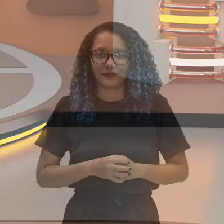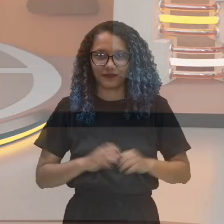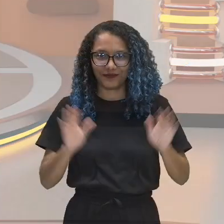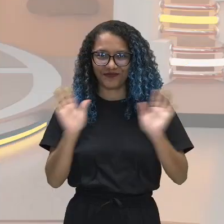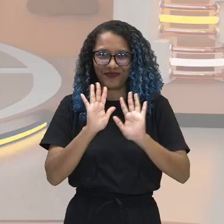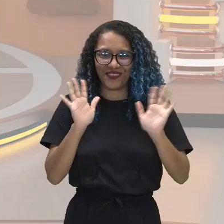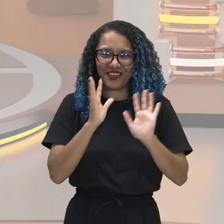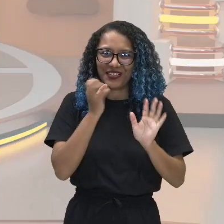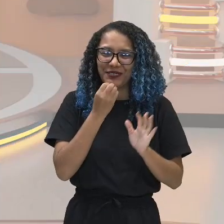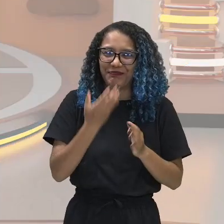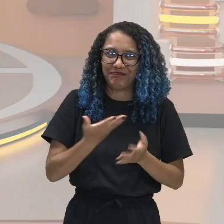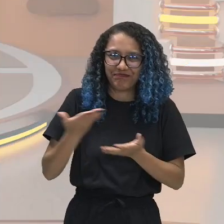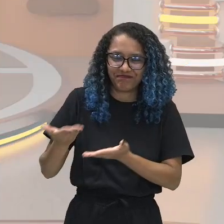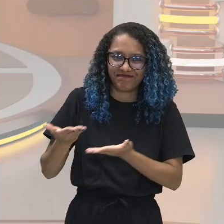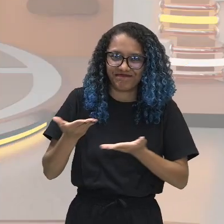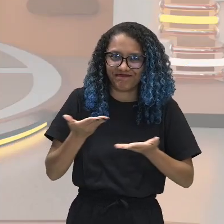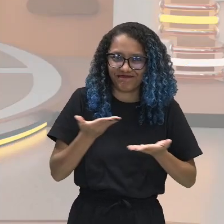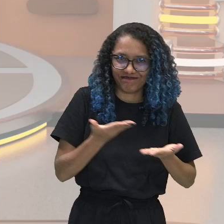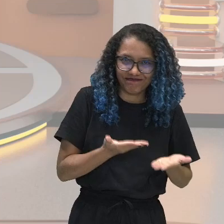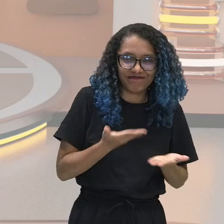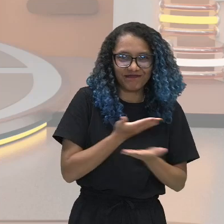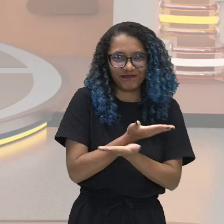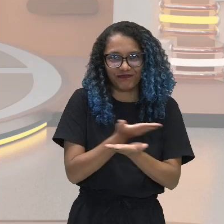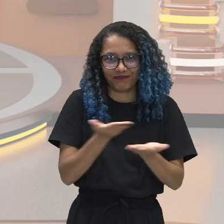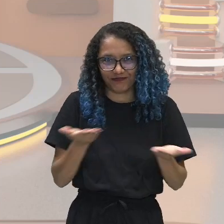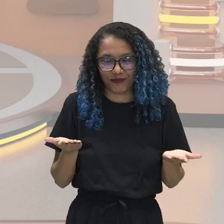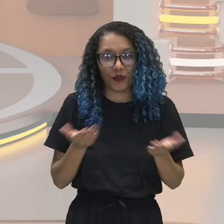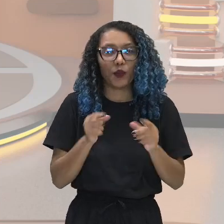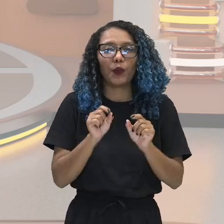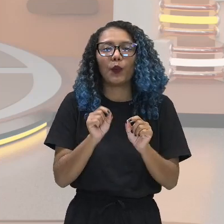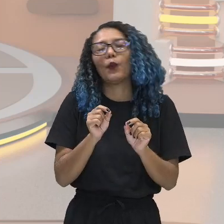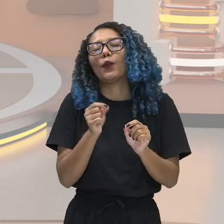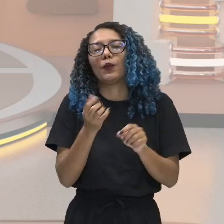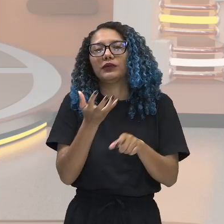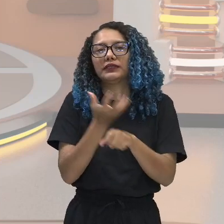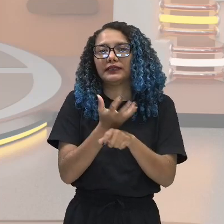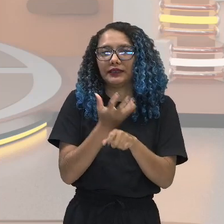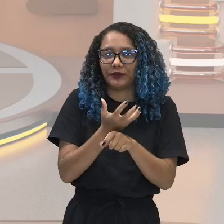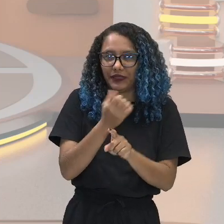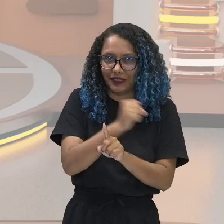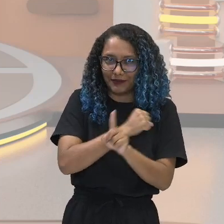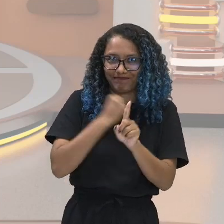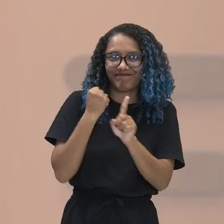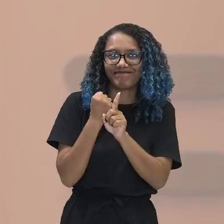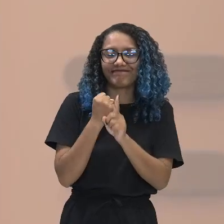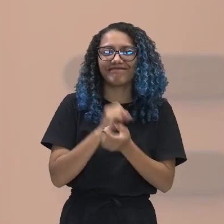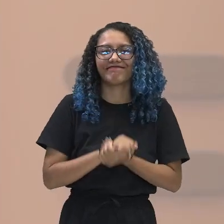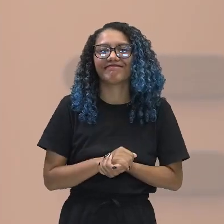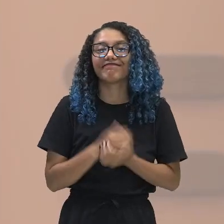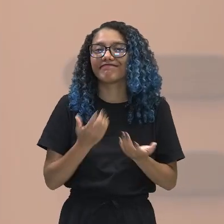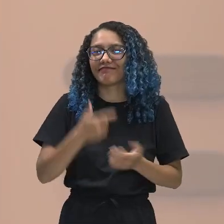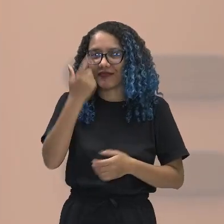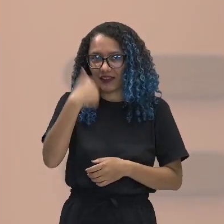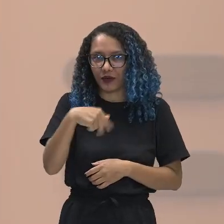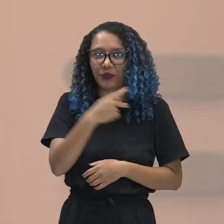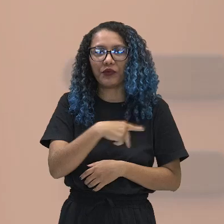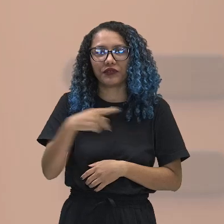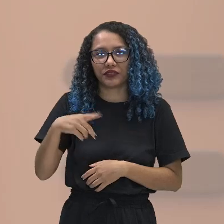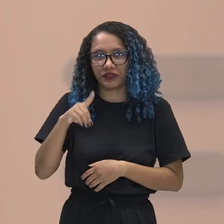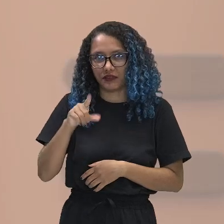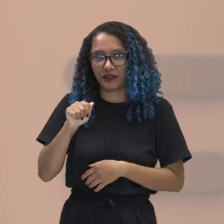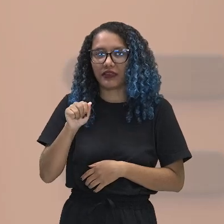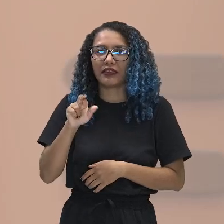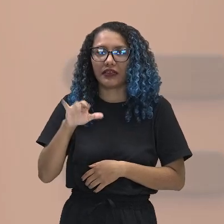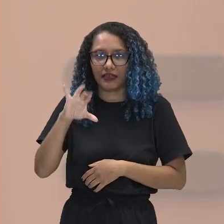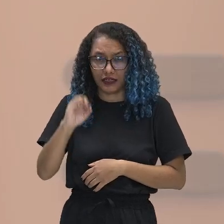Olá, sejam bem-vindos e bem-vindas ao componente curricular Sociologia. Eu sou o professor Dário